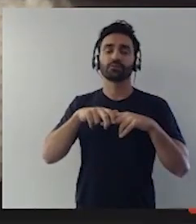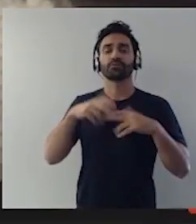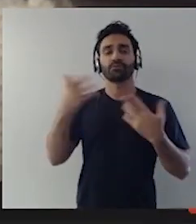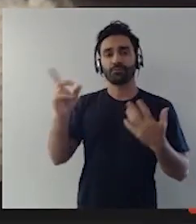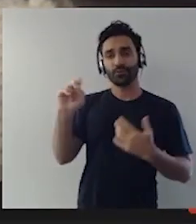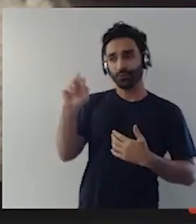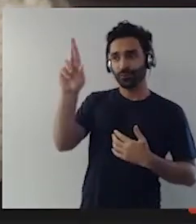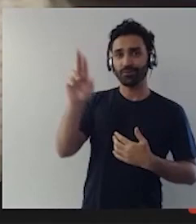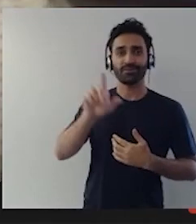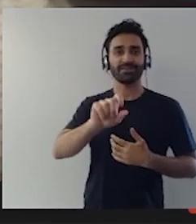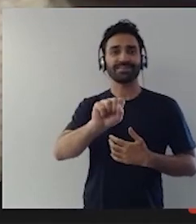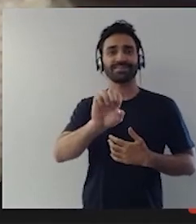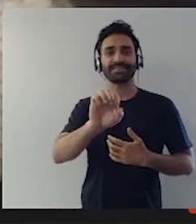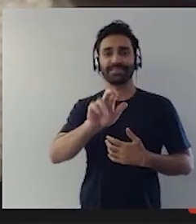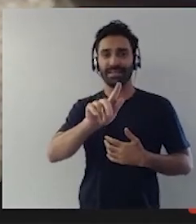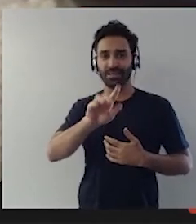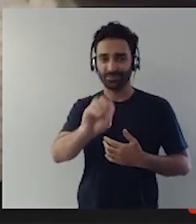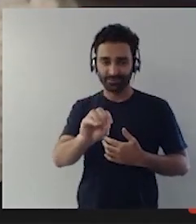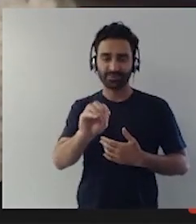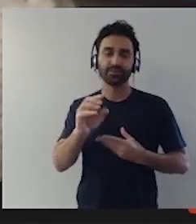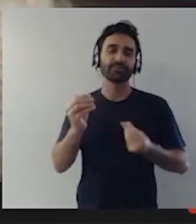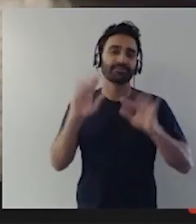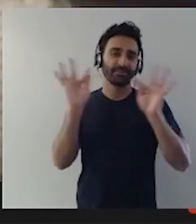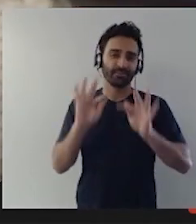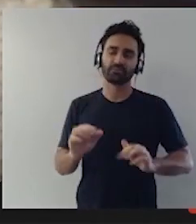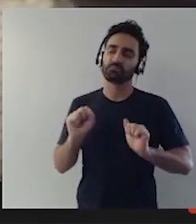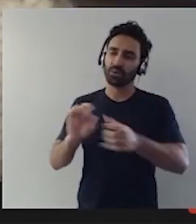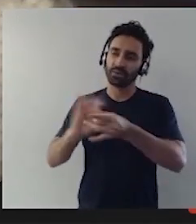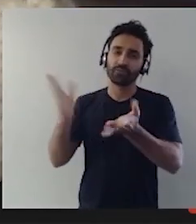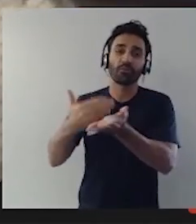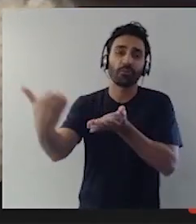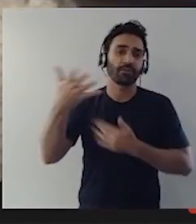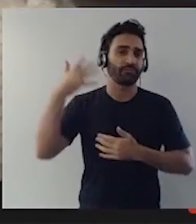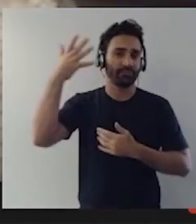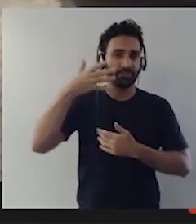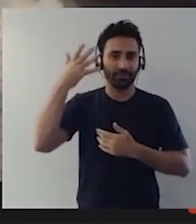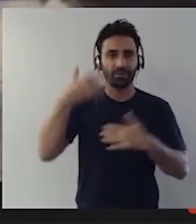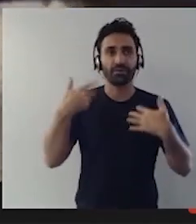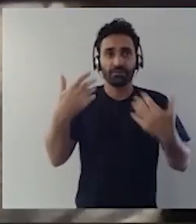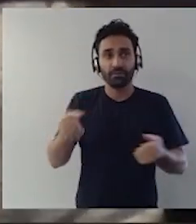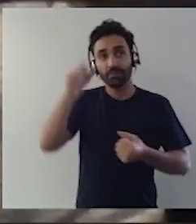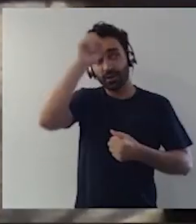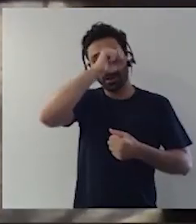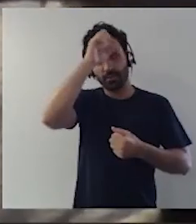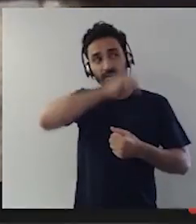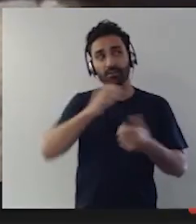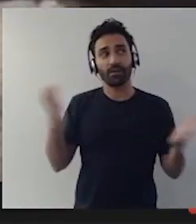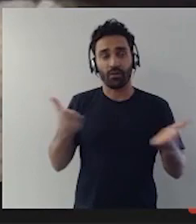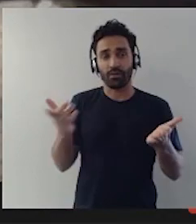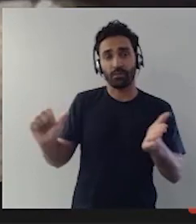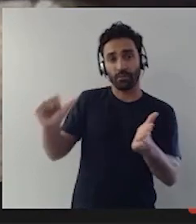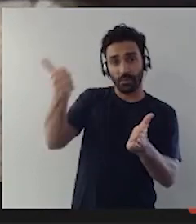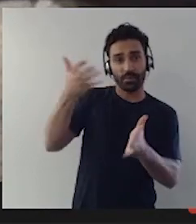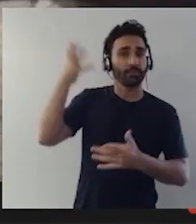com muita felicidade, eu lhe passo a palavra para que todos possamos aprender nessa primeira